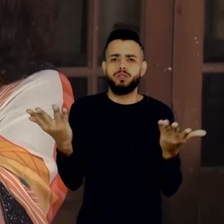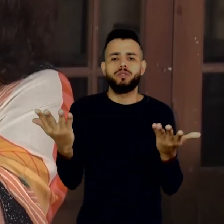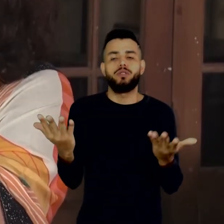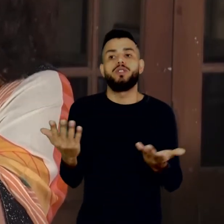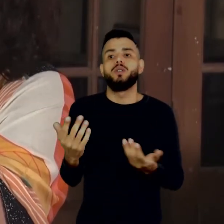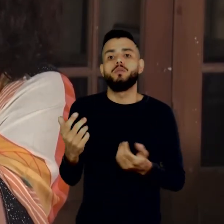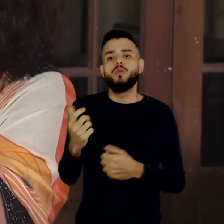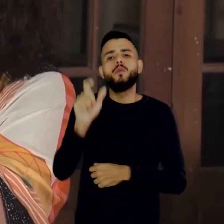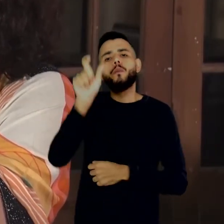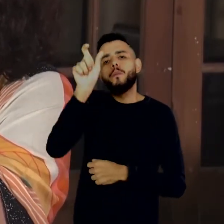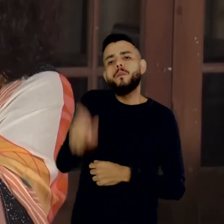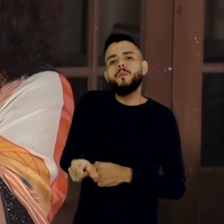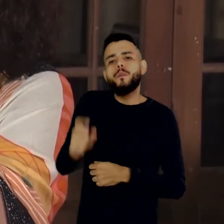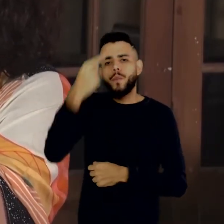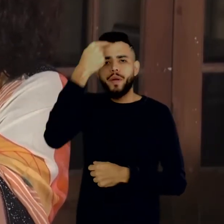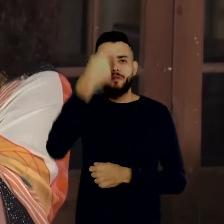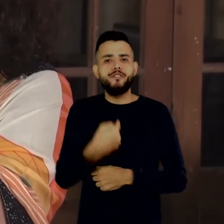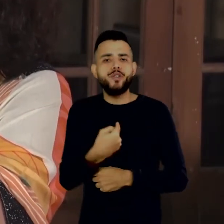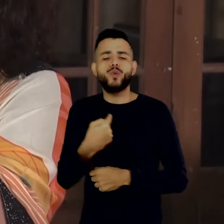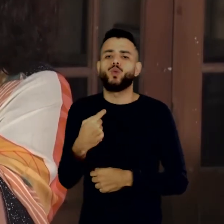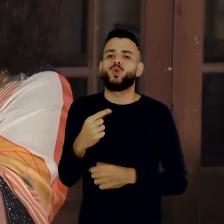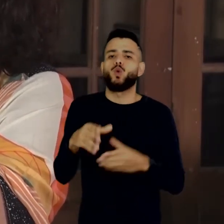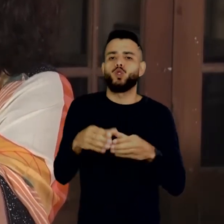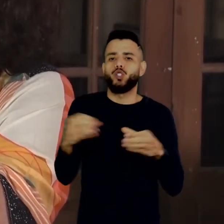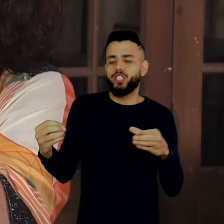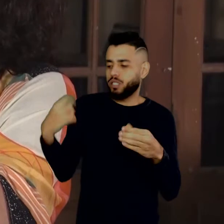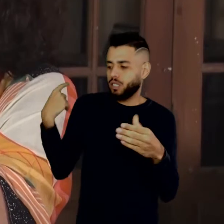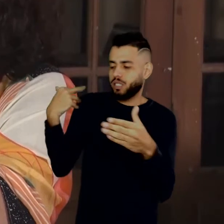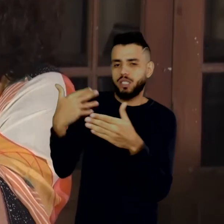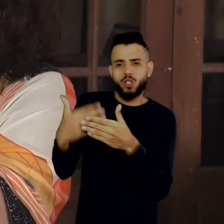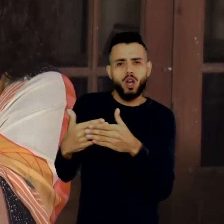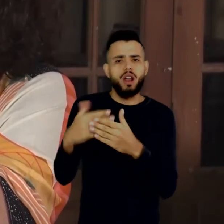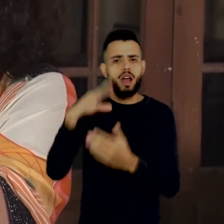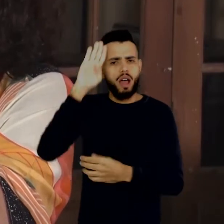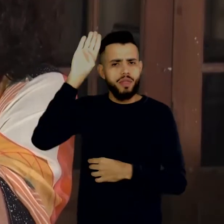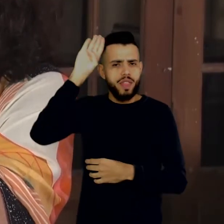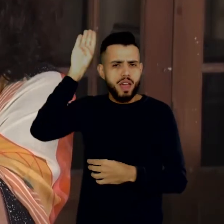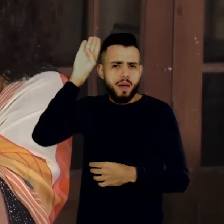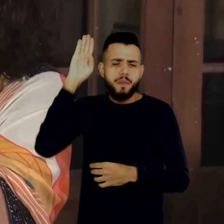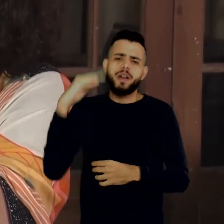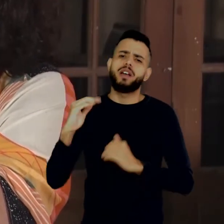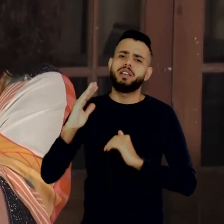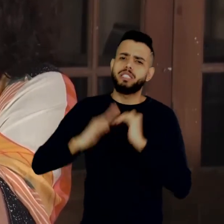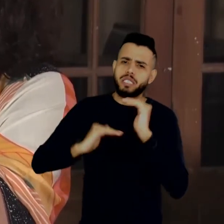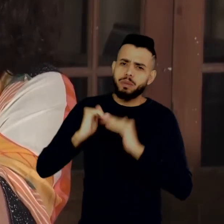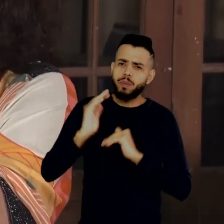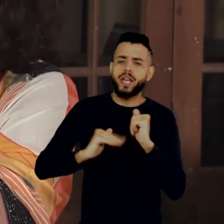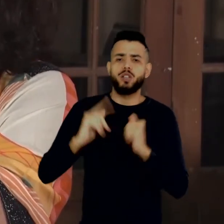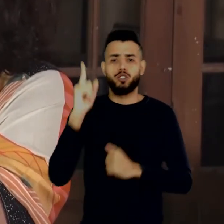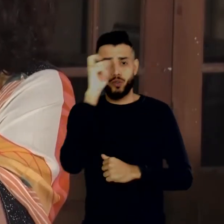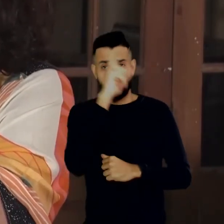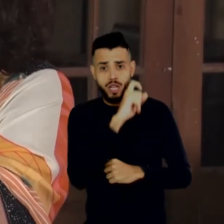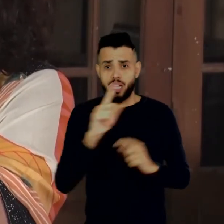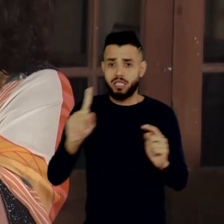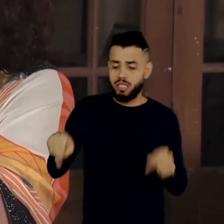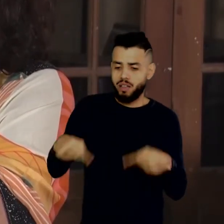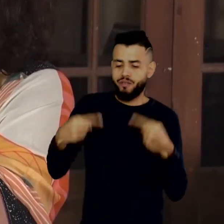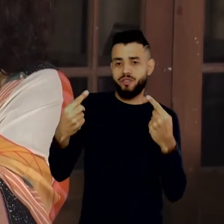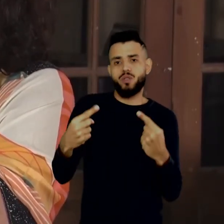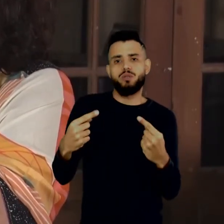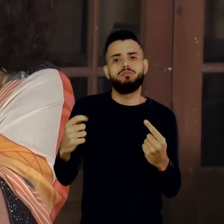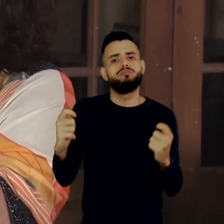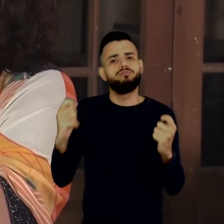dos cotistas, sua trajetória acadêmica, desempenho, dificuldades, desafios, demandas e